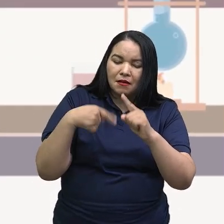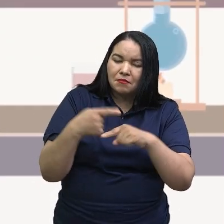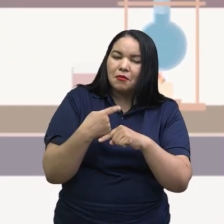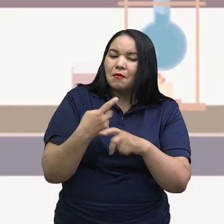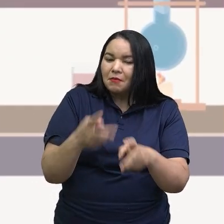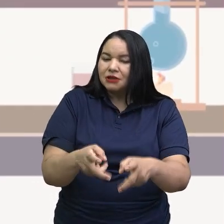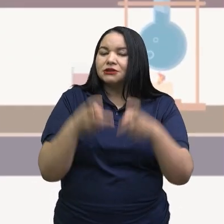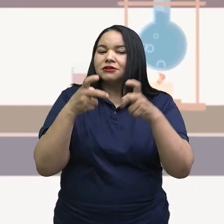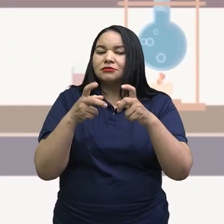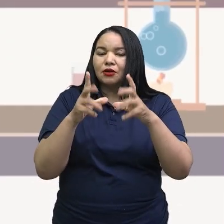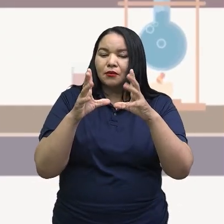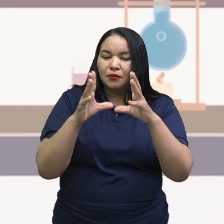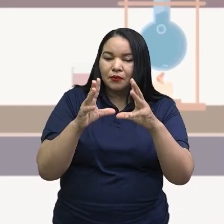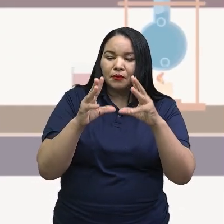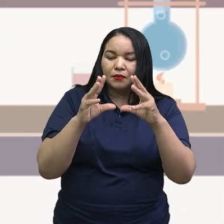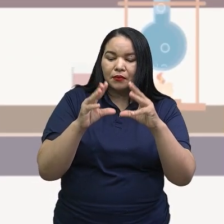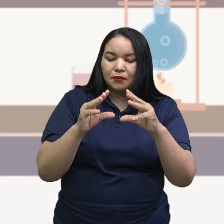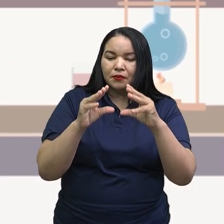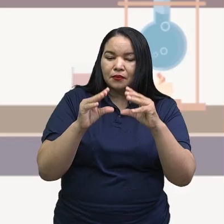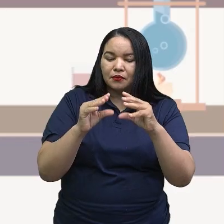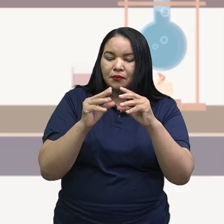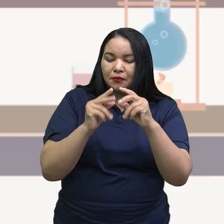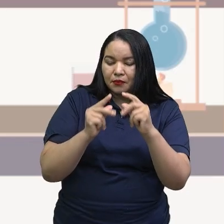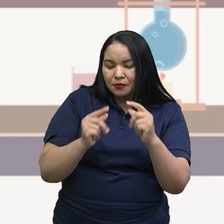percebi que estava desaparecendo